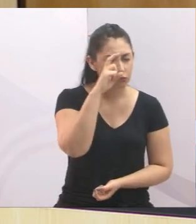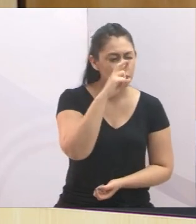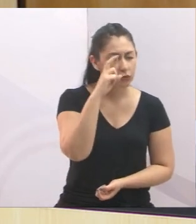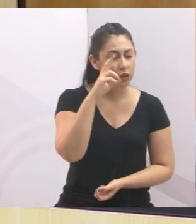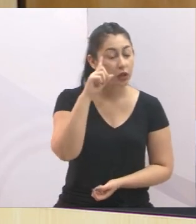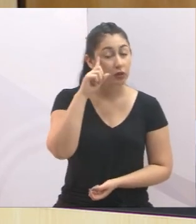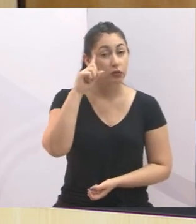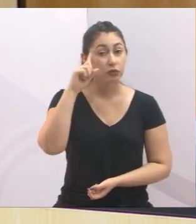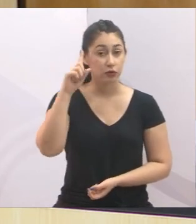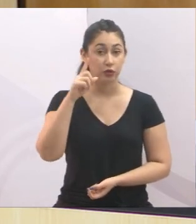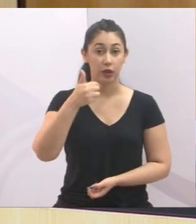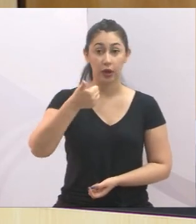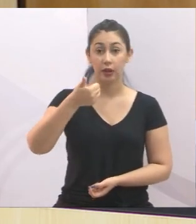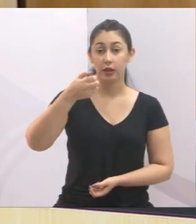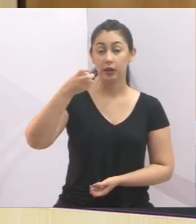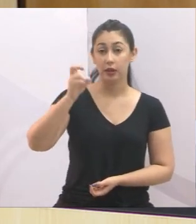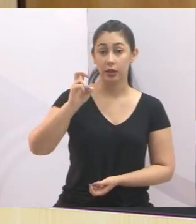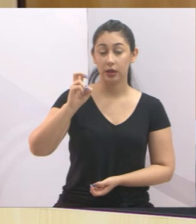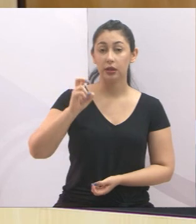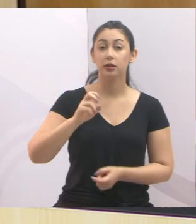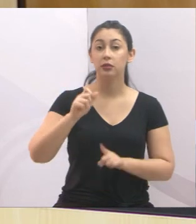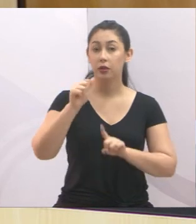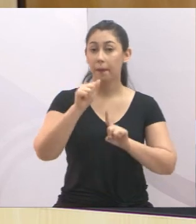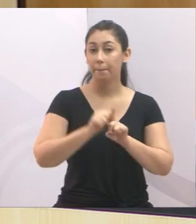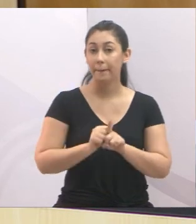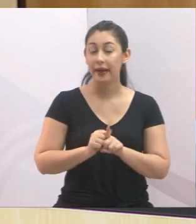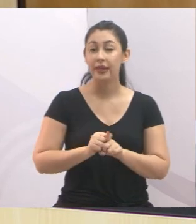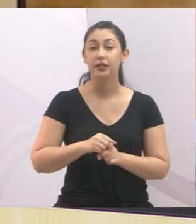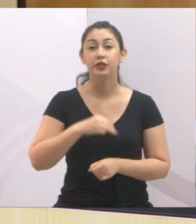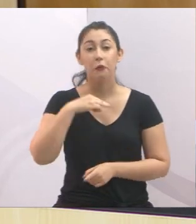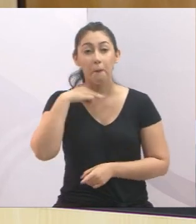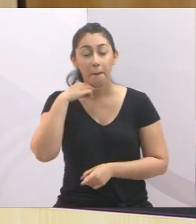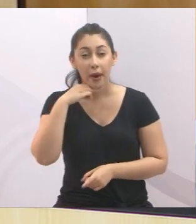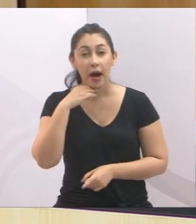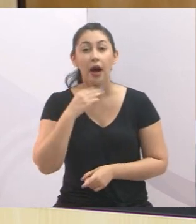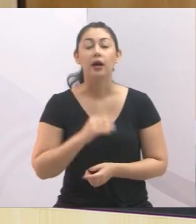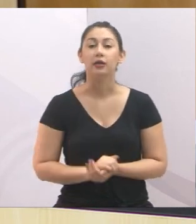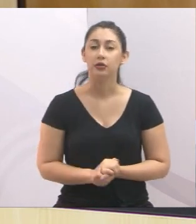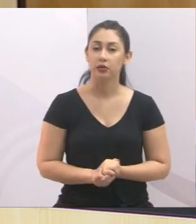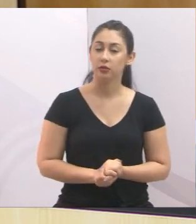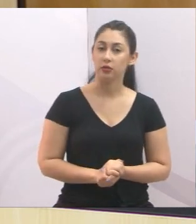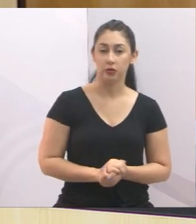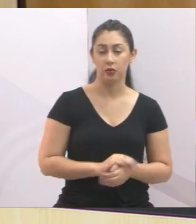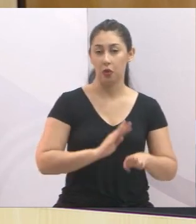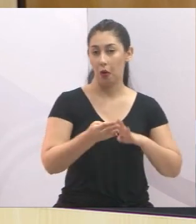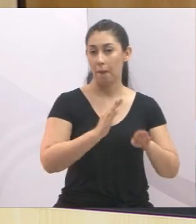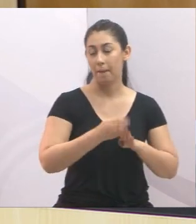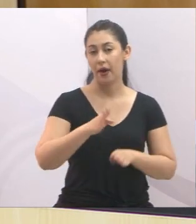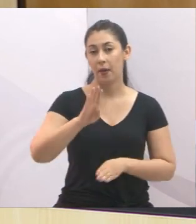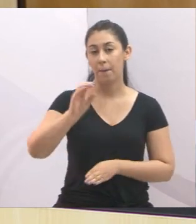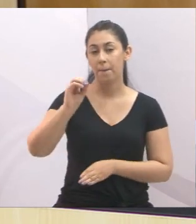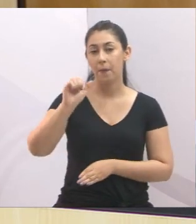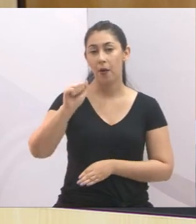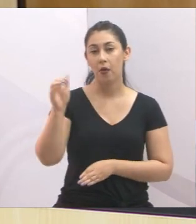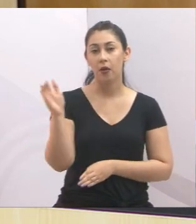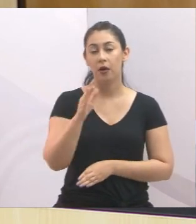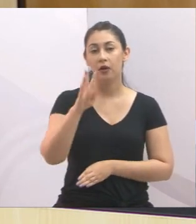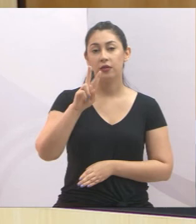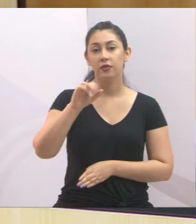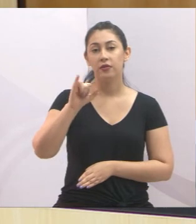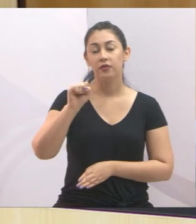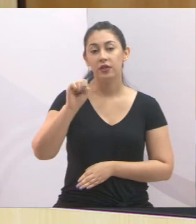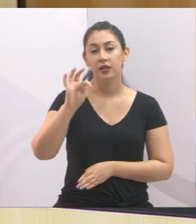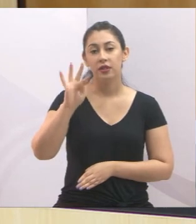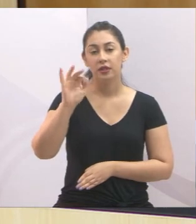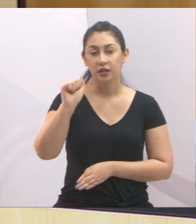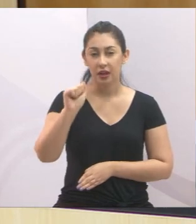em 15/3/2020, no Jardim Santo Antônio da Boa Vista, localizado nessa urbe, que identificou a necessidade